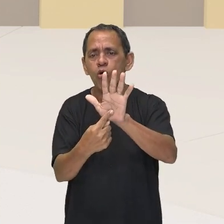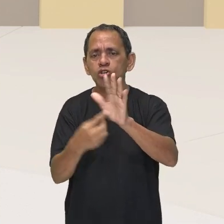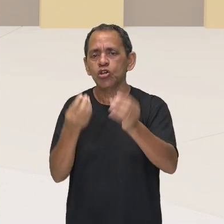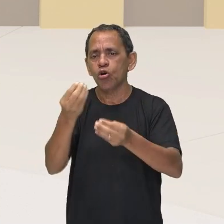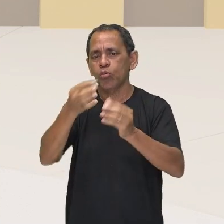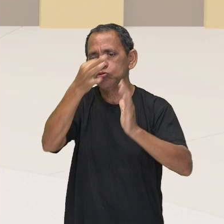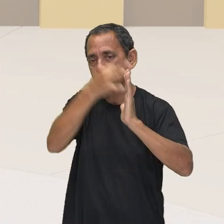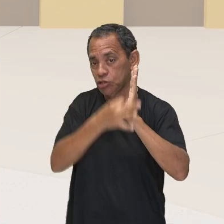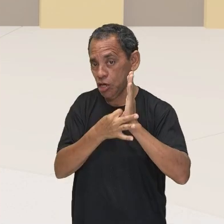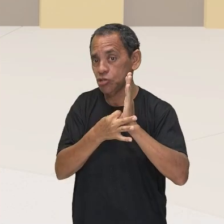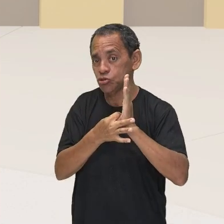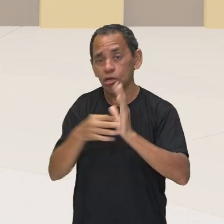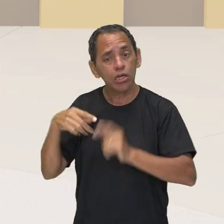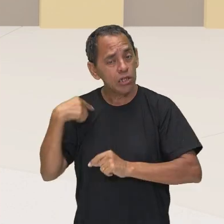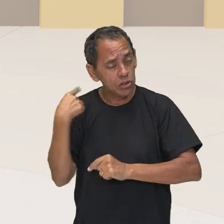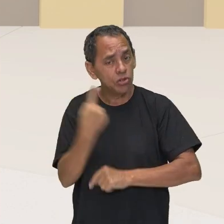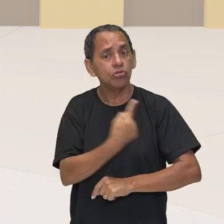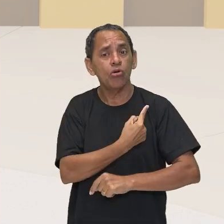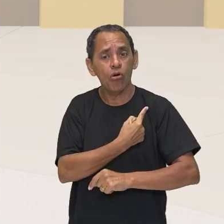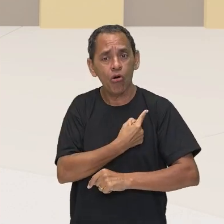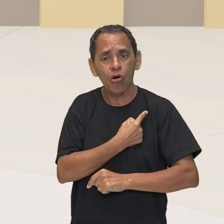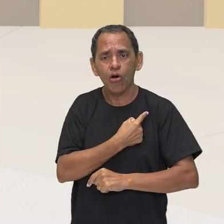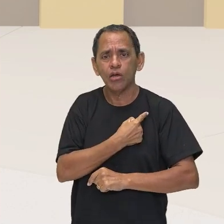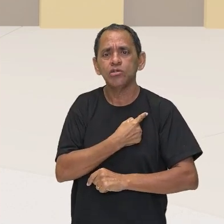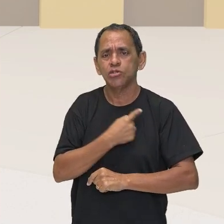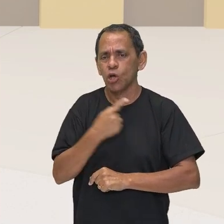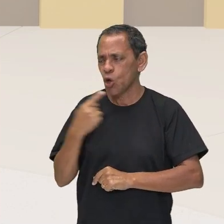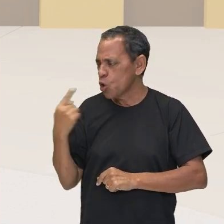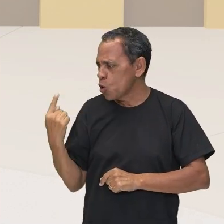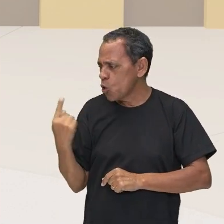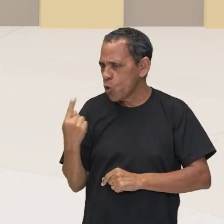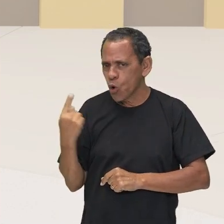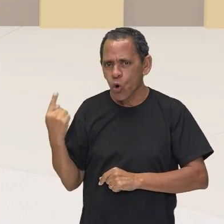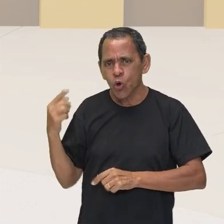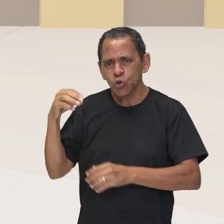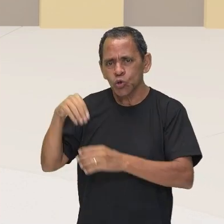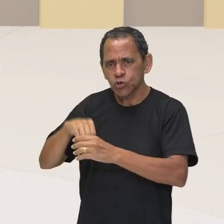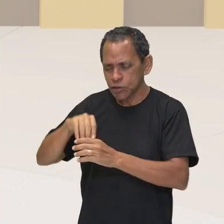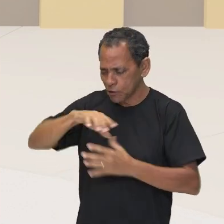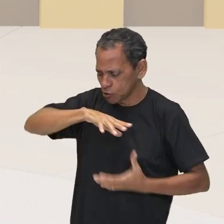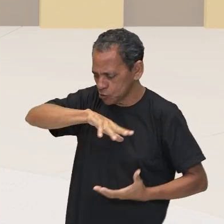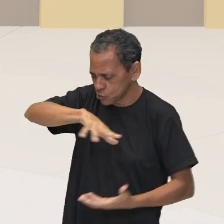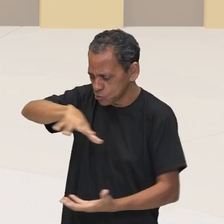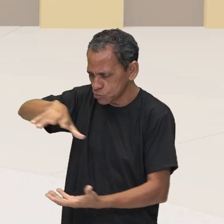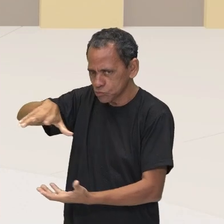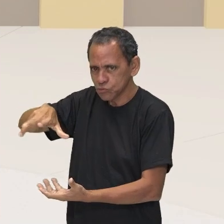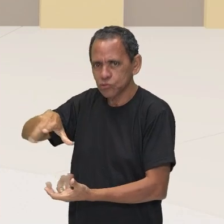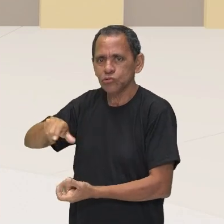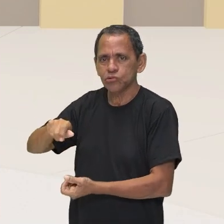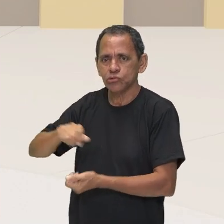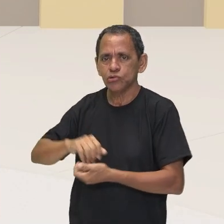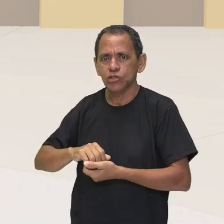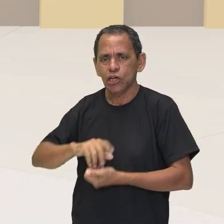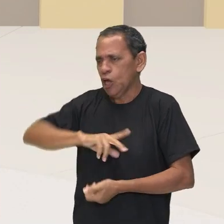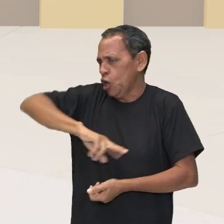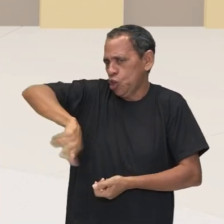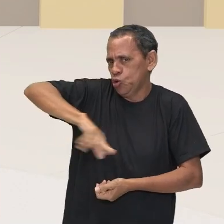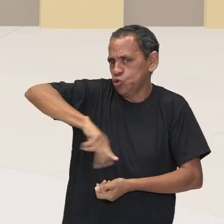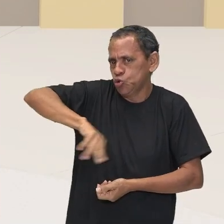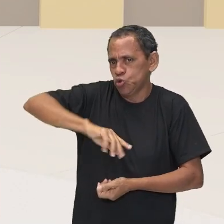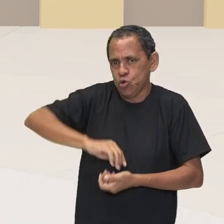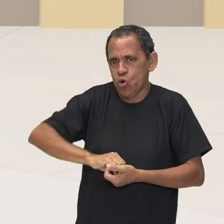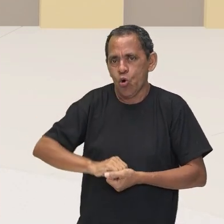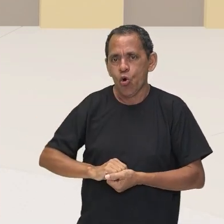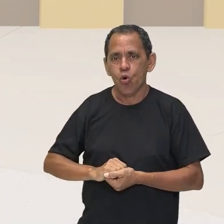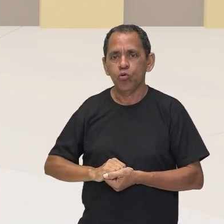dele, que nós somos únicos no universo. E eu não sou, apesar de ser única, eu não